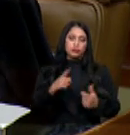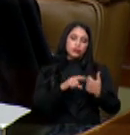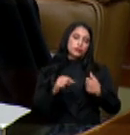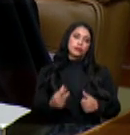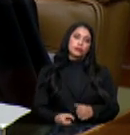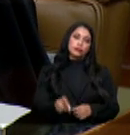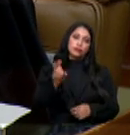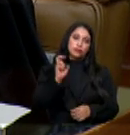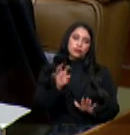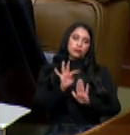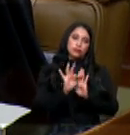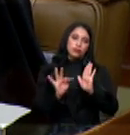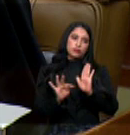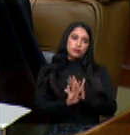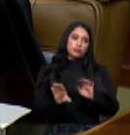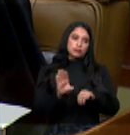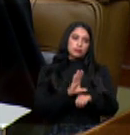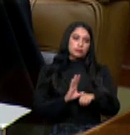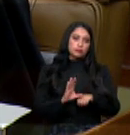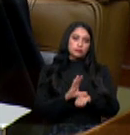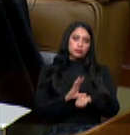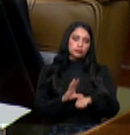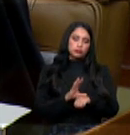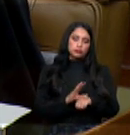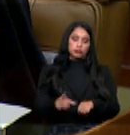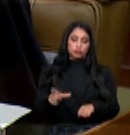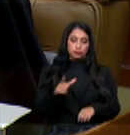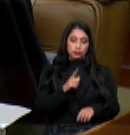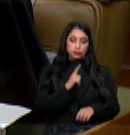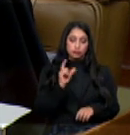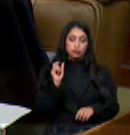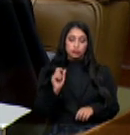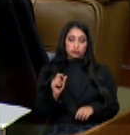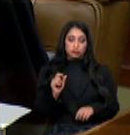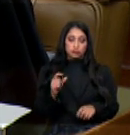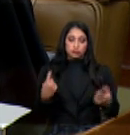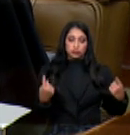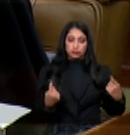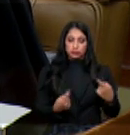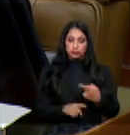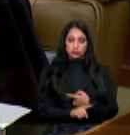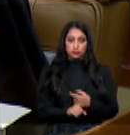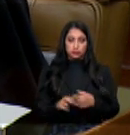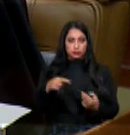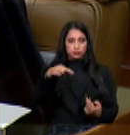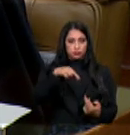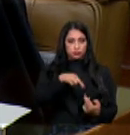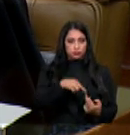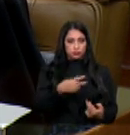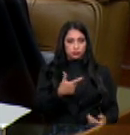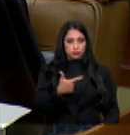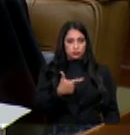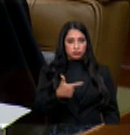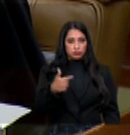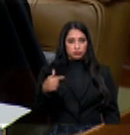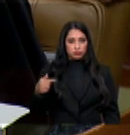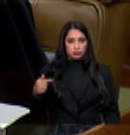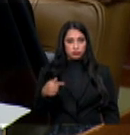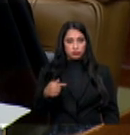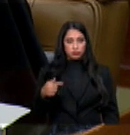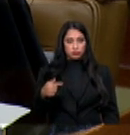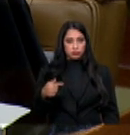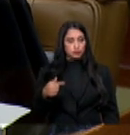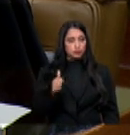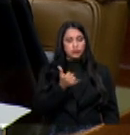5º do texto da Constituição da República, tem-se que, em consonância com o inciso 26º